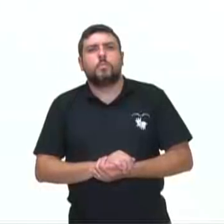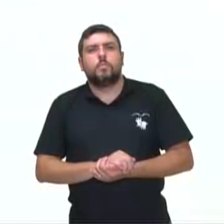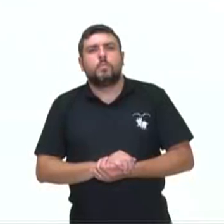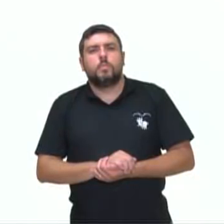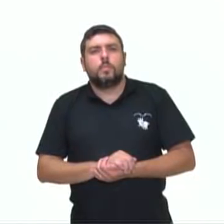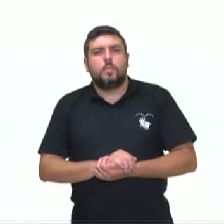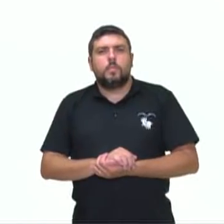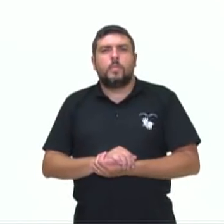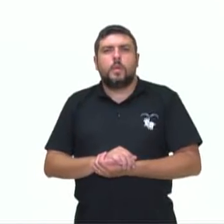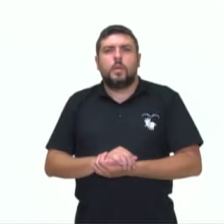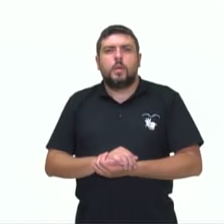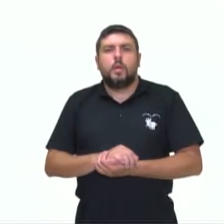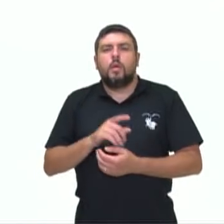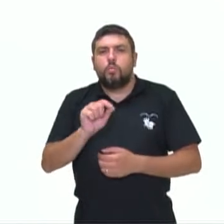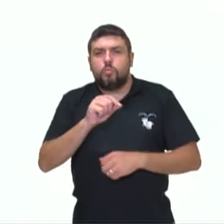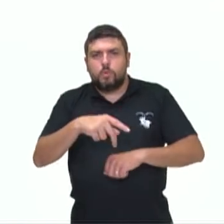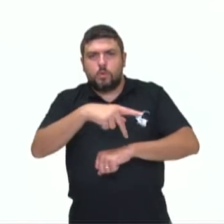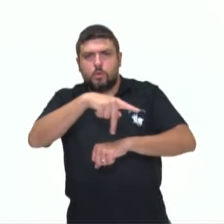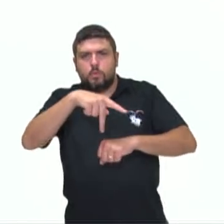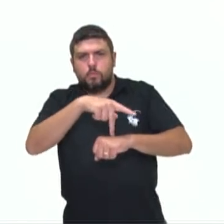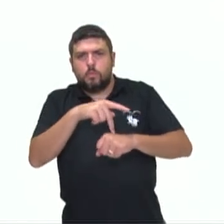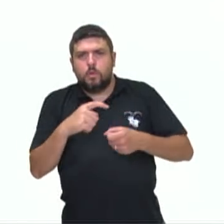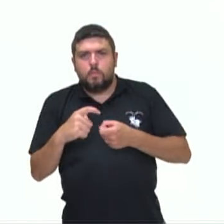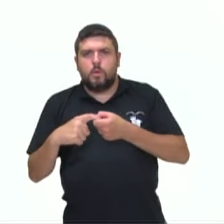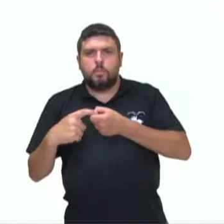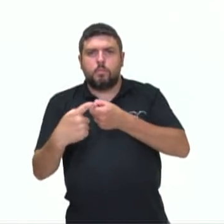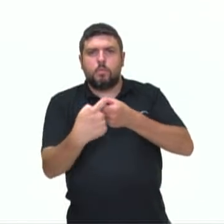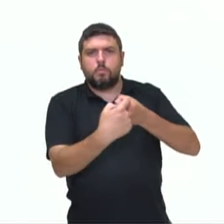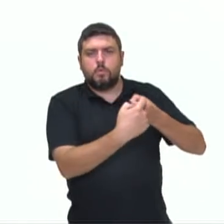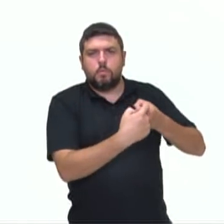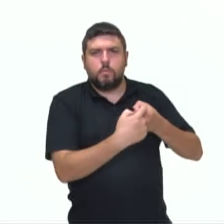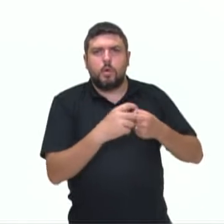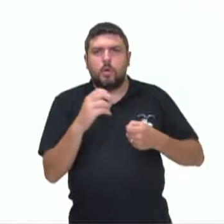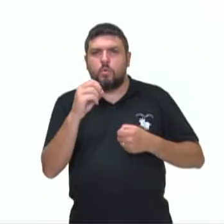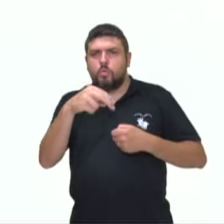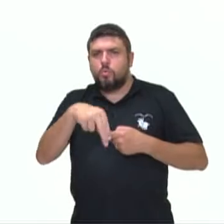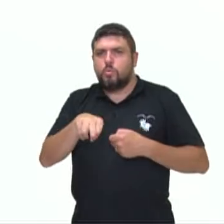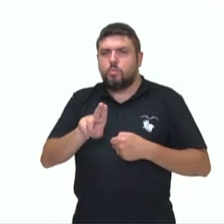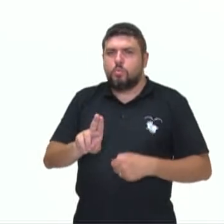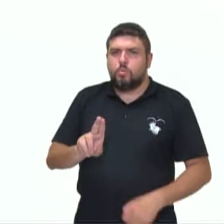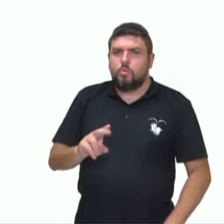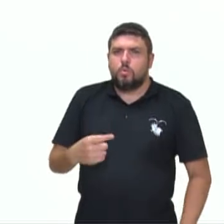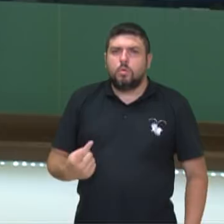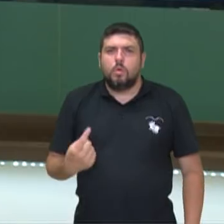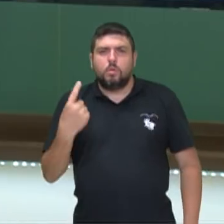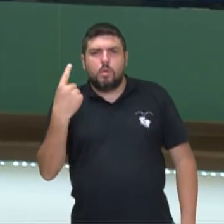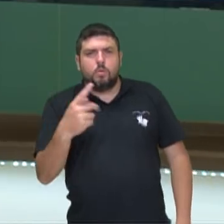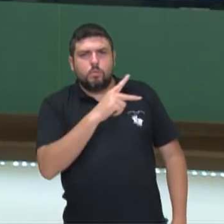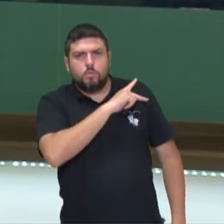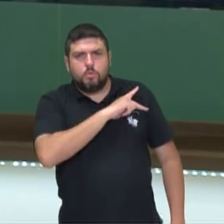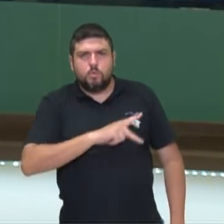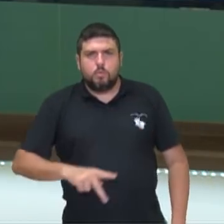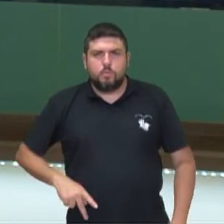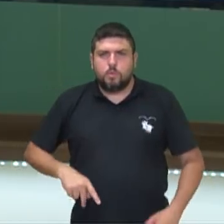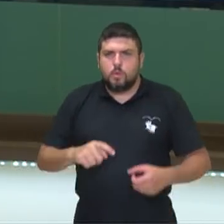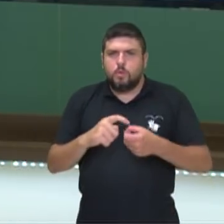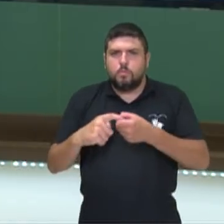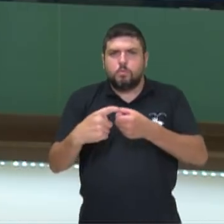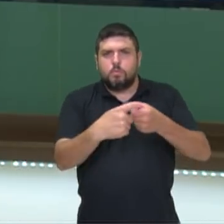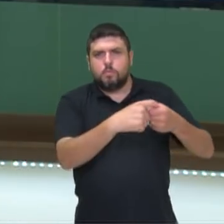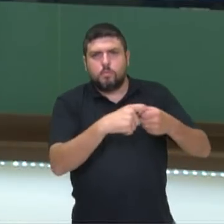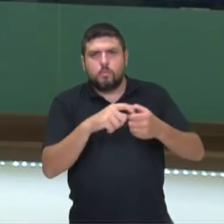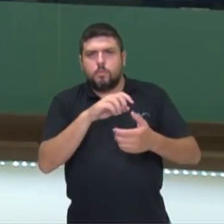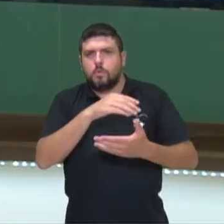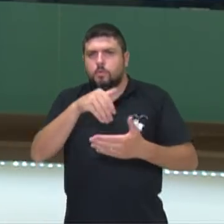por todos os Estados-membros que fazem parte da ONU, dirigida por um presidente que é eleito entre esses países, tá